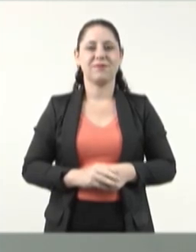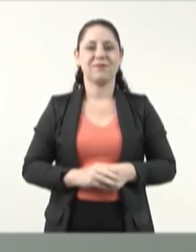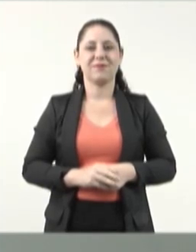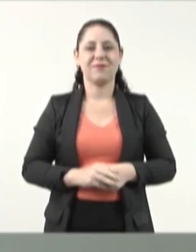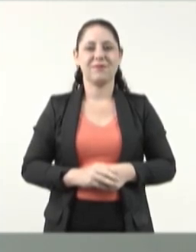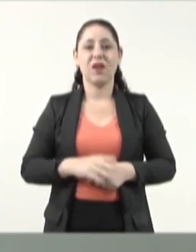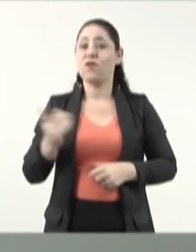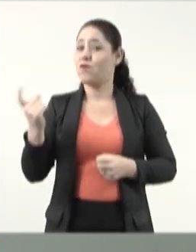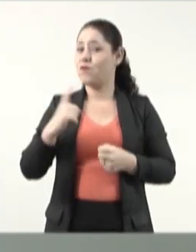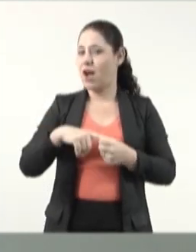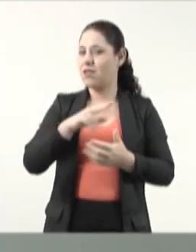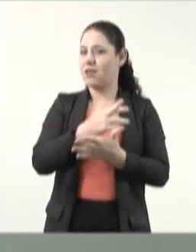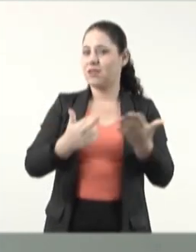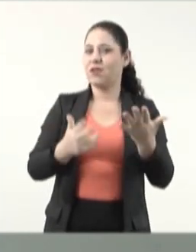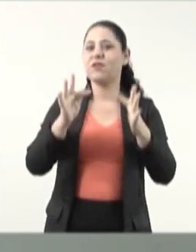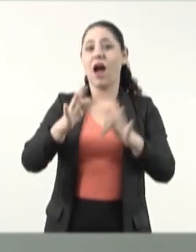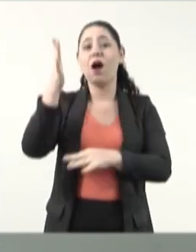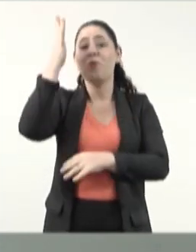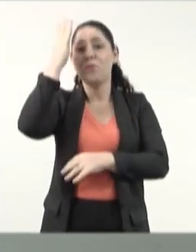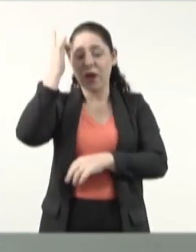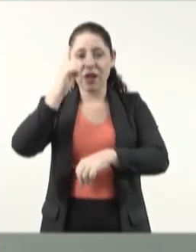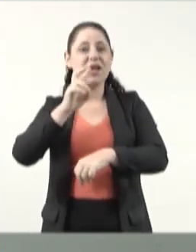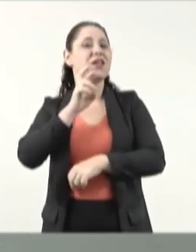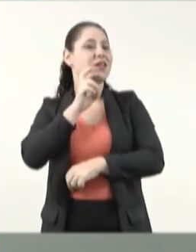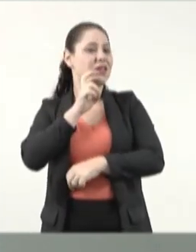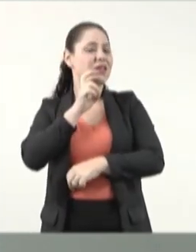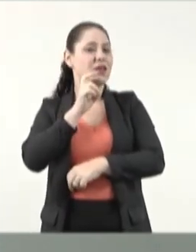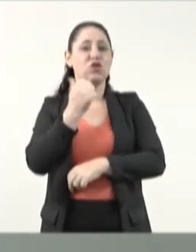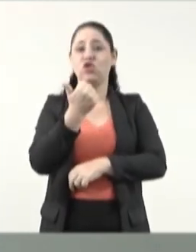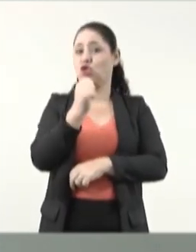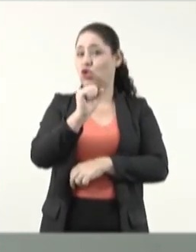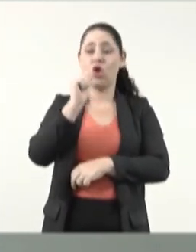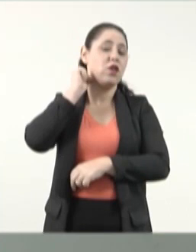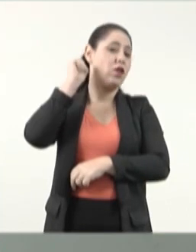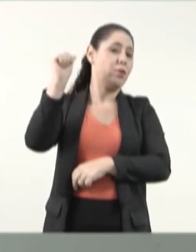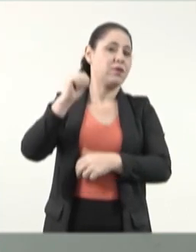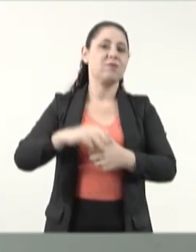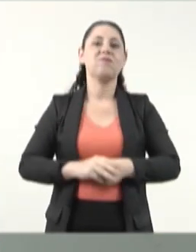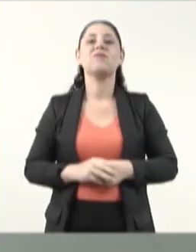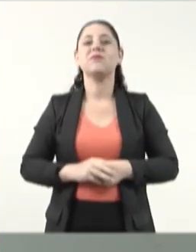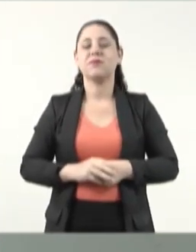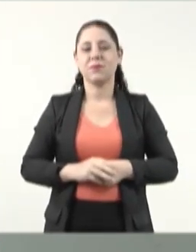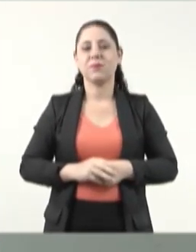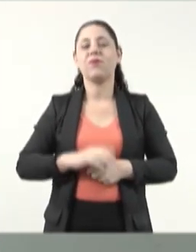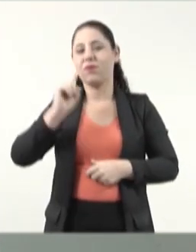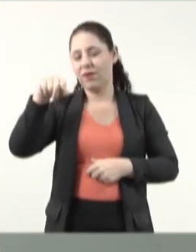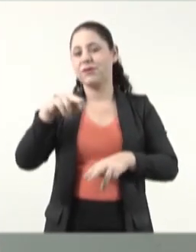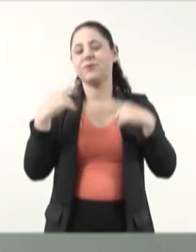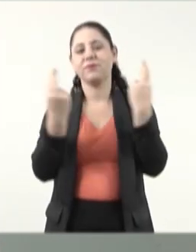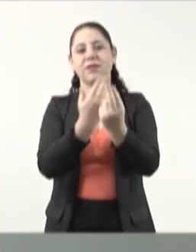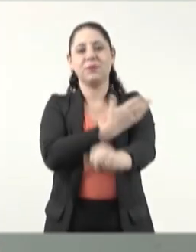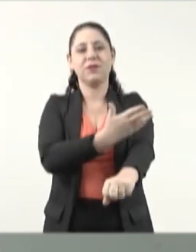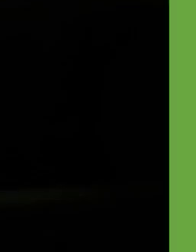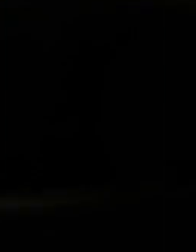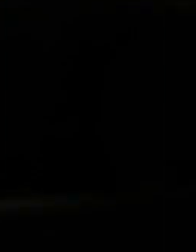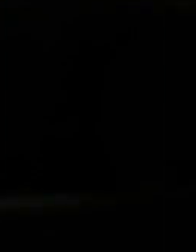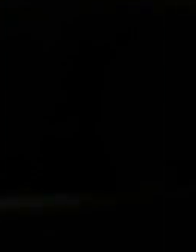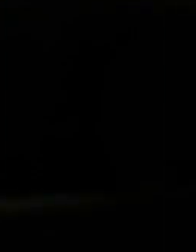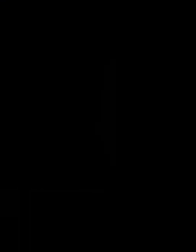www.al.ms.gov.br. A gente volta com Redação Final amanhã, quinta-feira, 18 de abril, logo após a sessão plenária. Tchau!